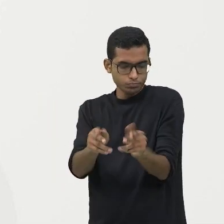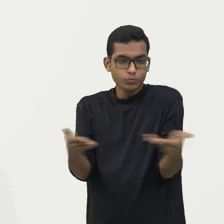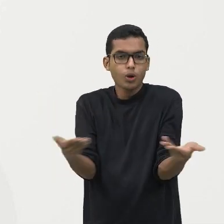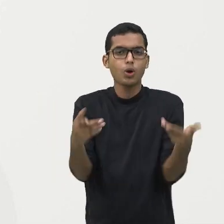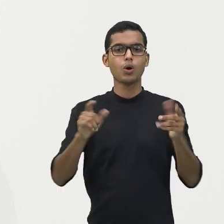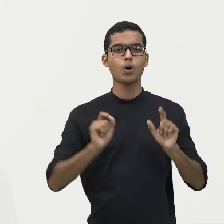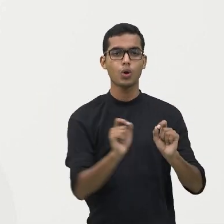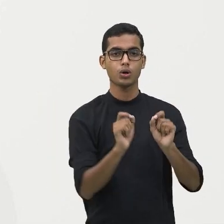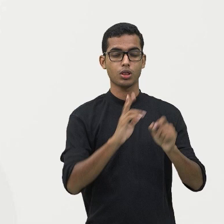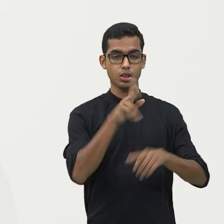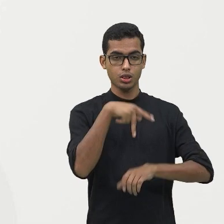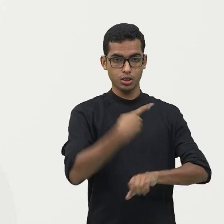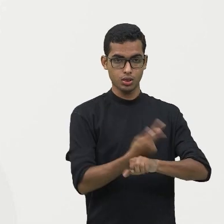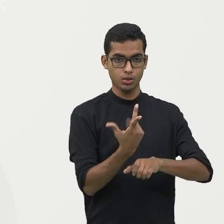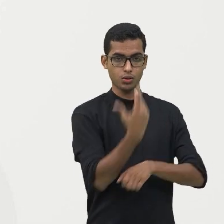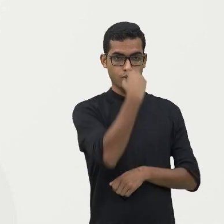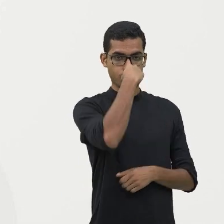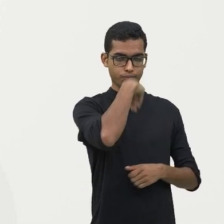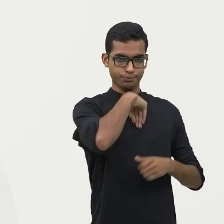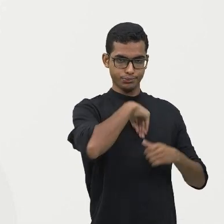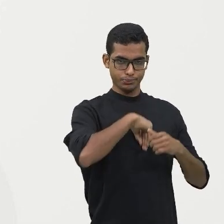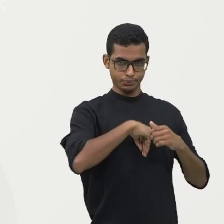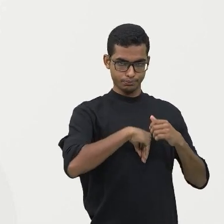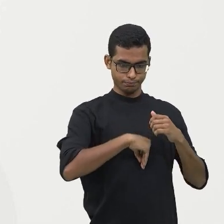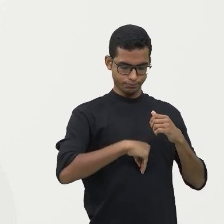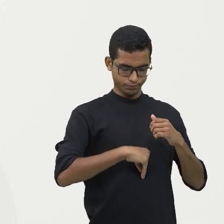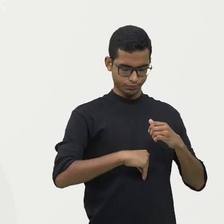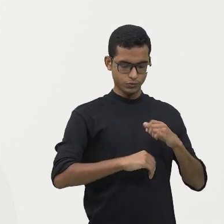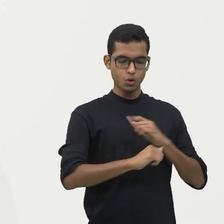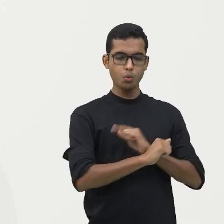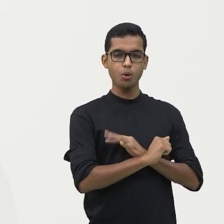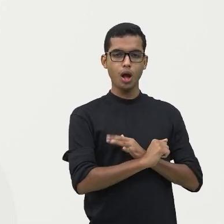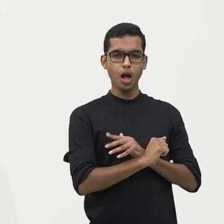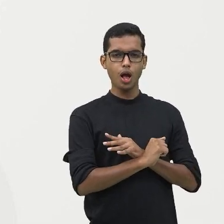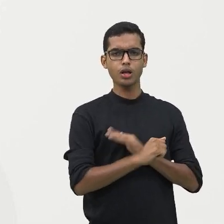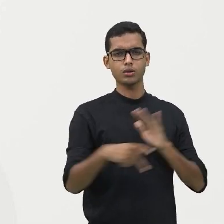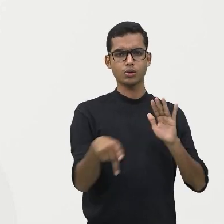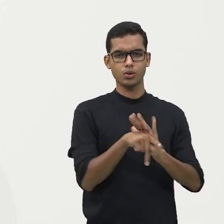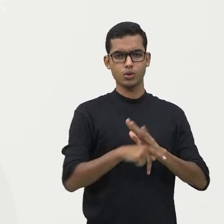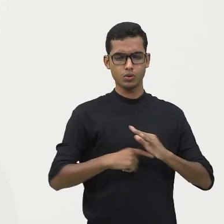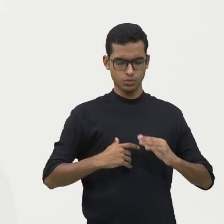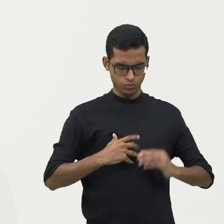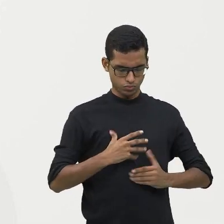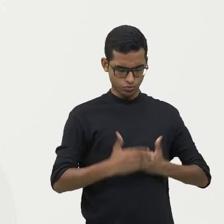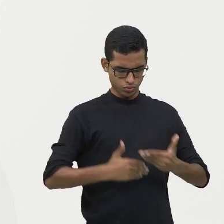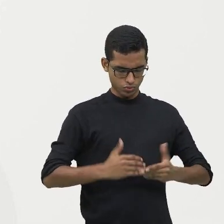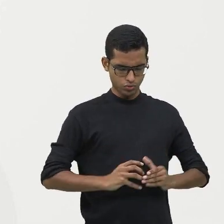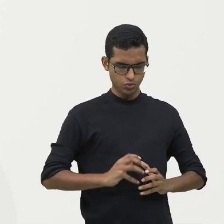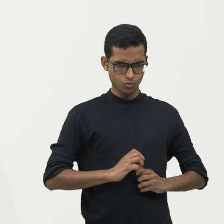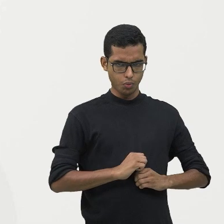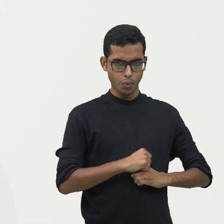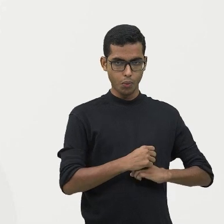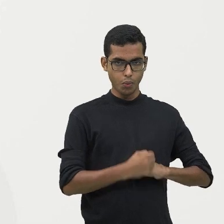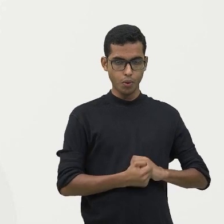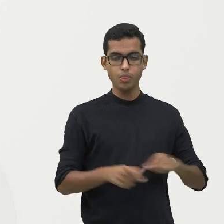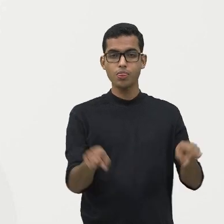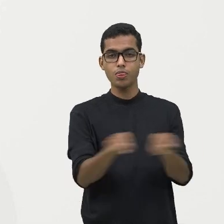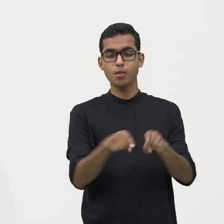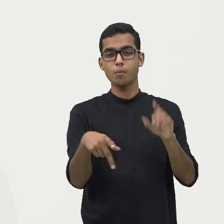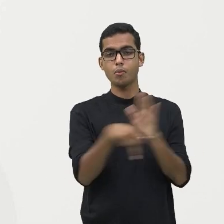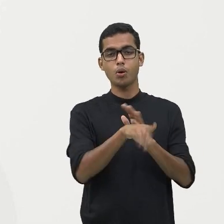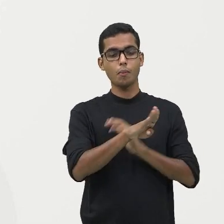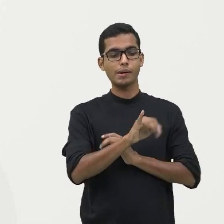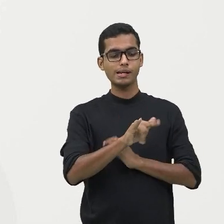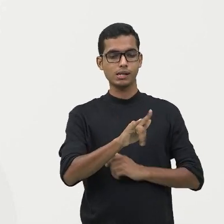a bile, tá? A bile, tudo isso para quê? Para diminuir as moléculas complexas, tá